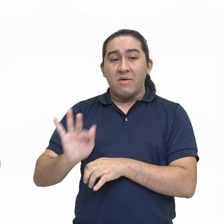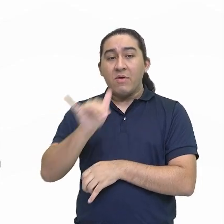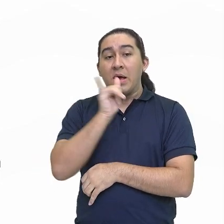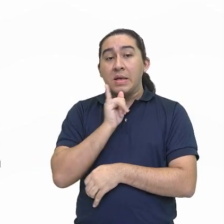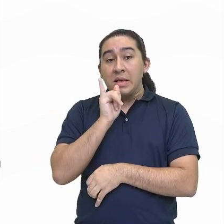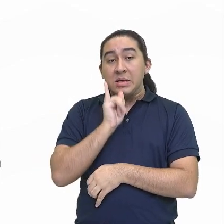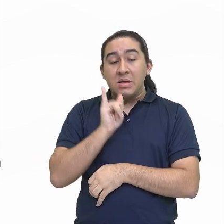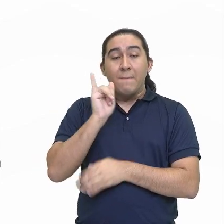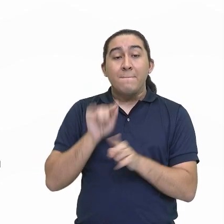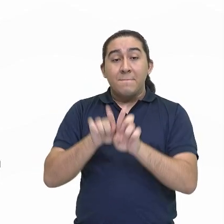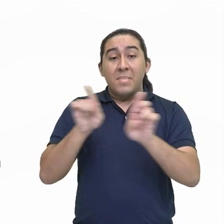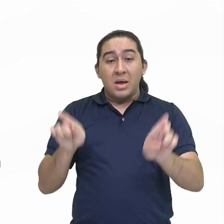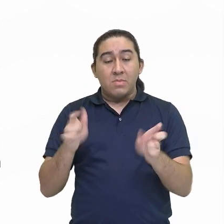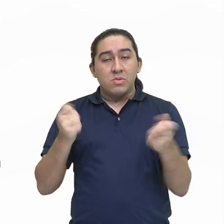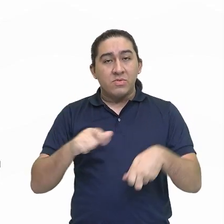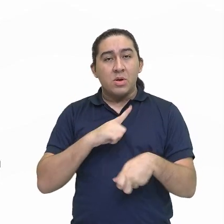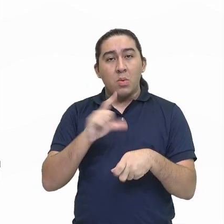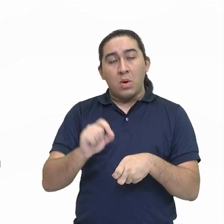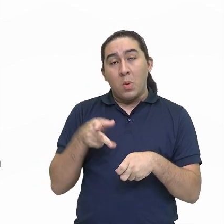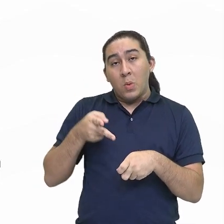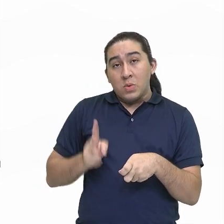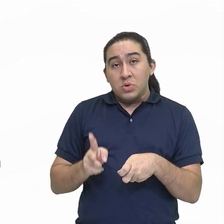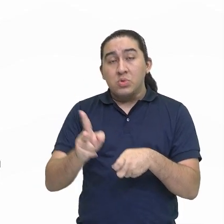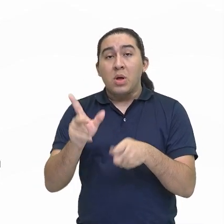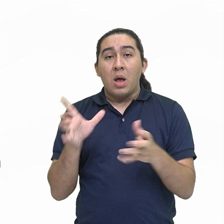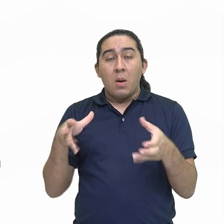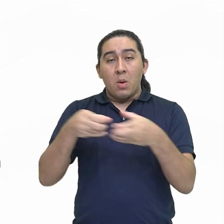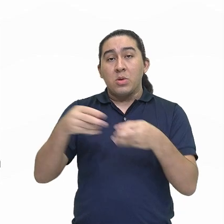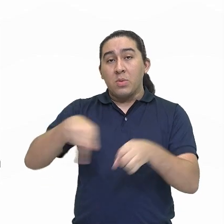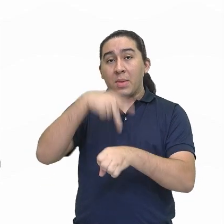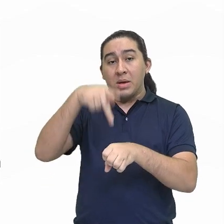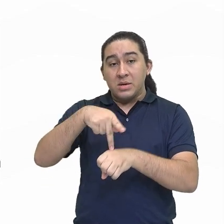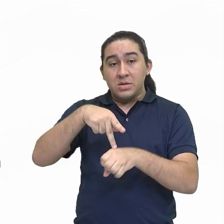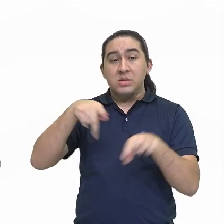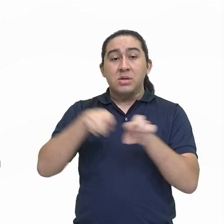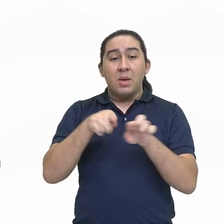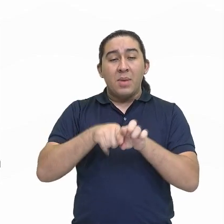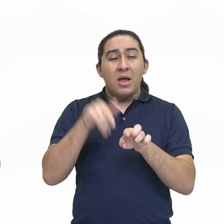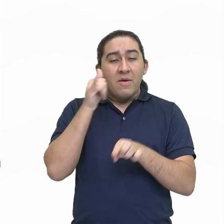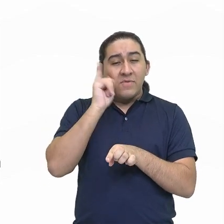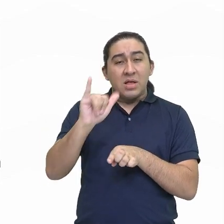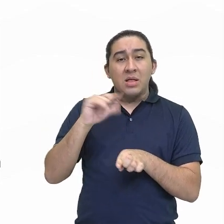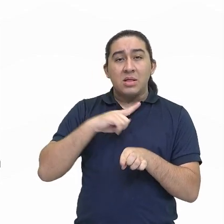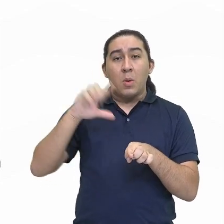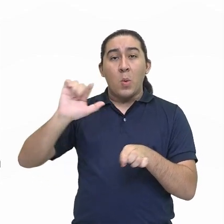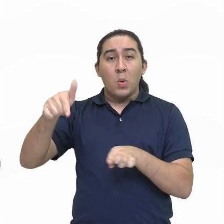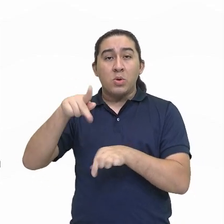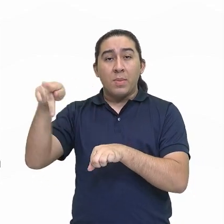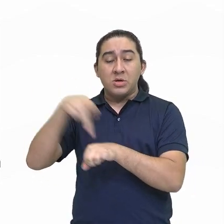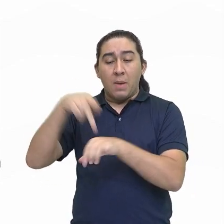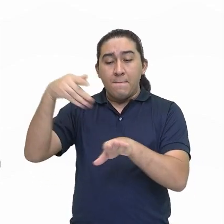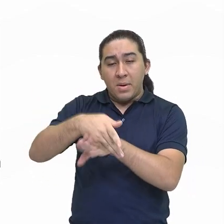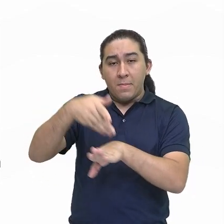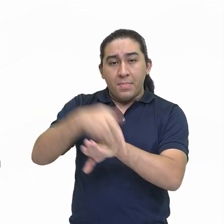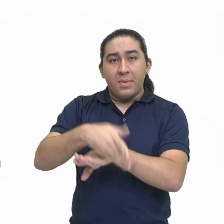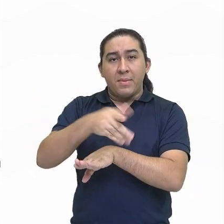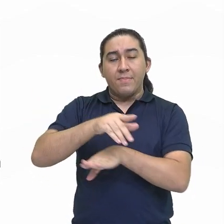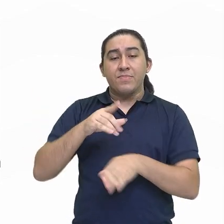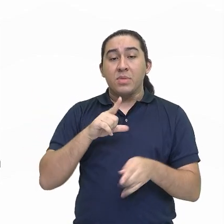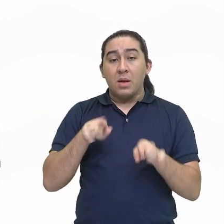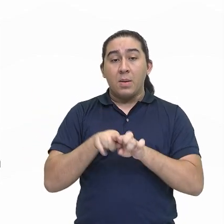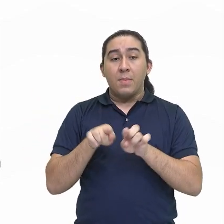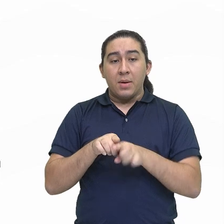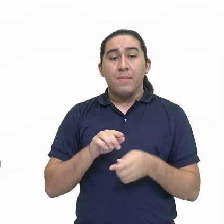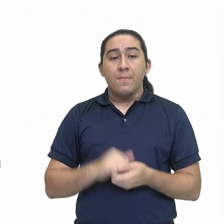1. Manter a integridade nacional. 2. Repelir invasão estrangeira ou de uma unidade da federação em outra,